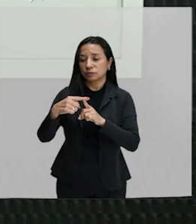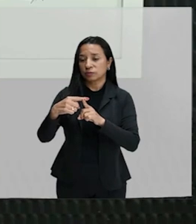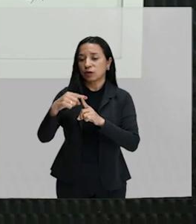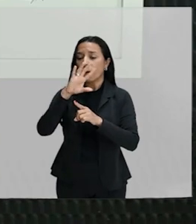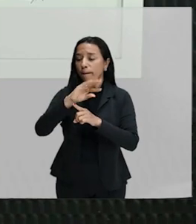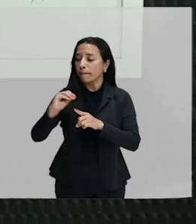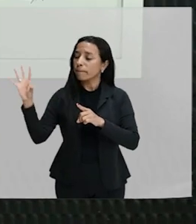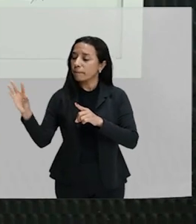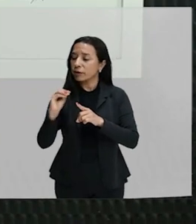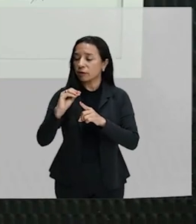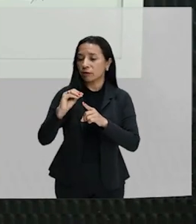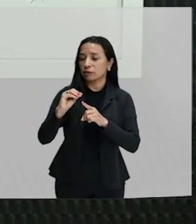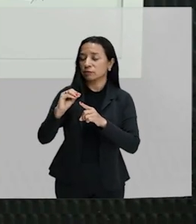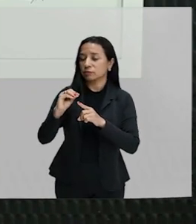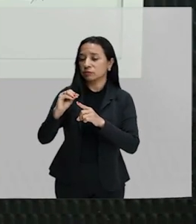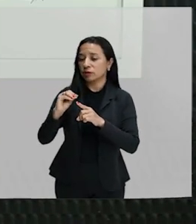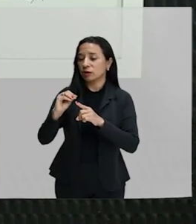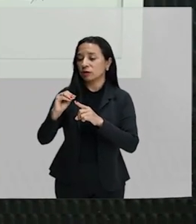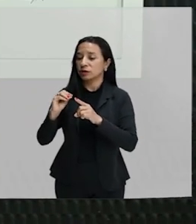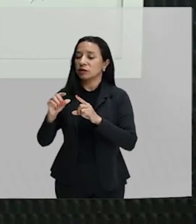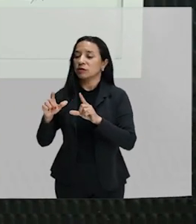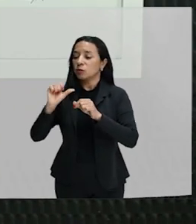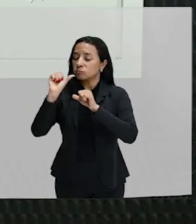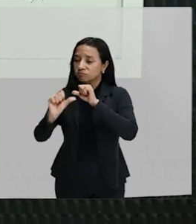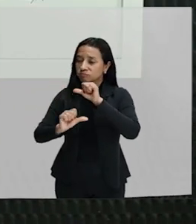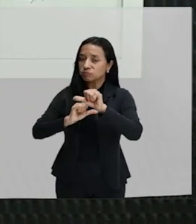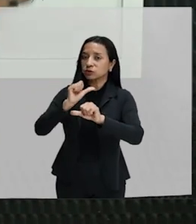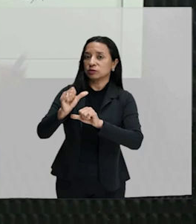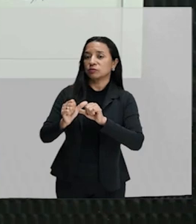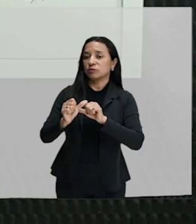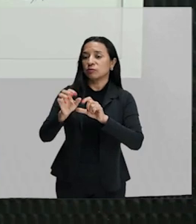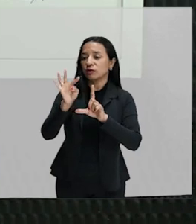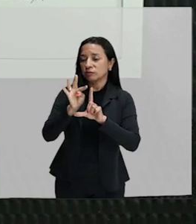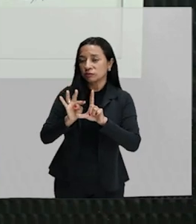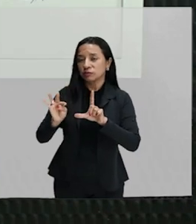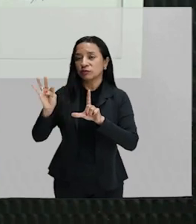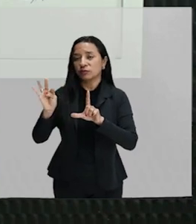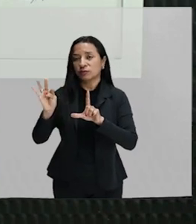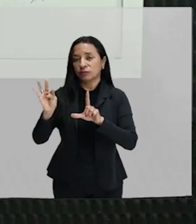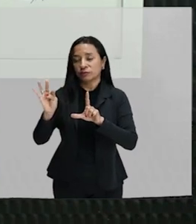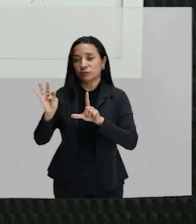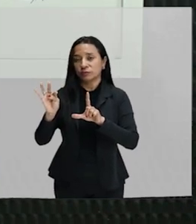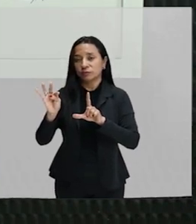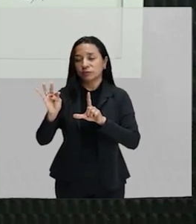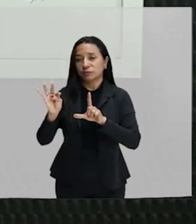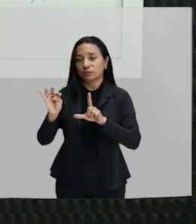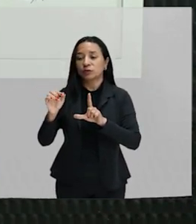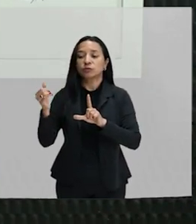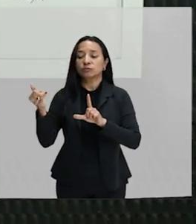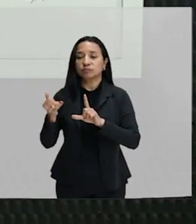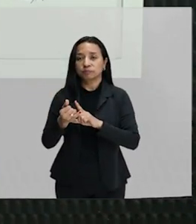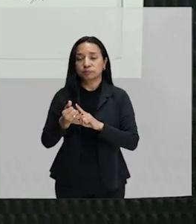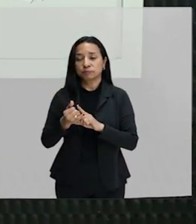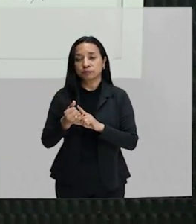transformação entre aquelas temperaturas que eu estou trabalhando que é S fen certo e com isso eu vou jogar essa